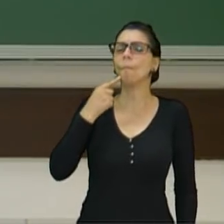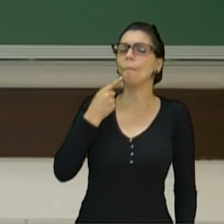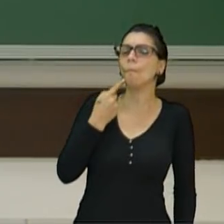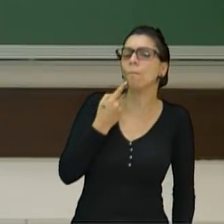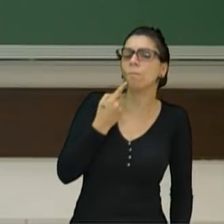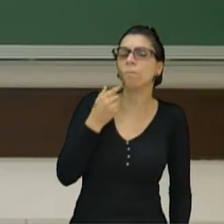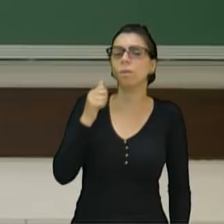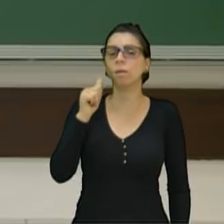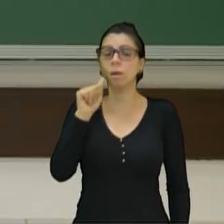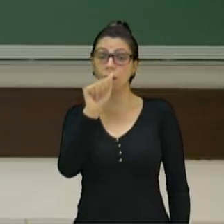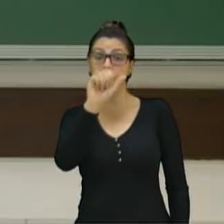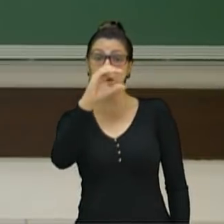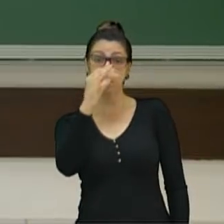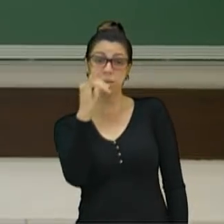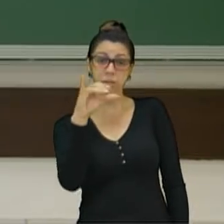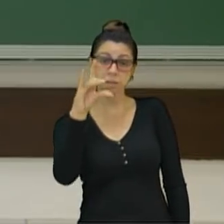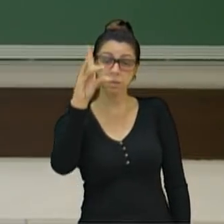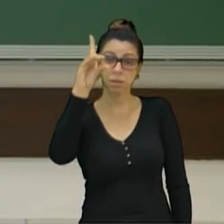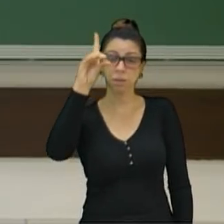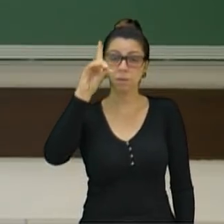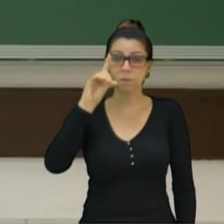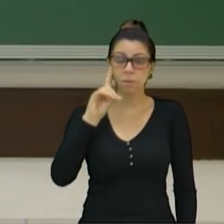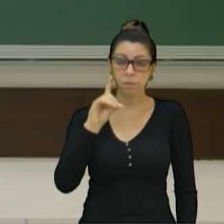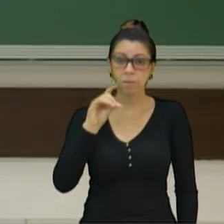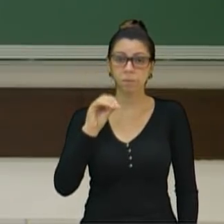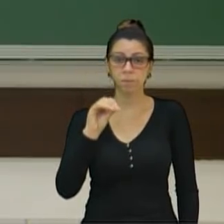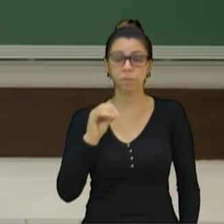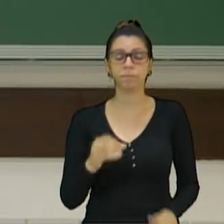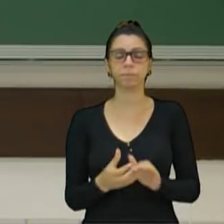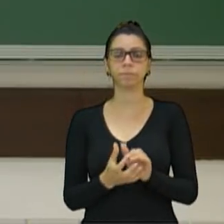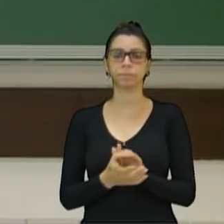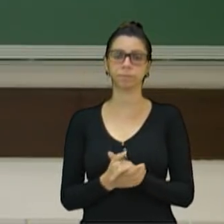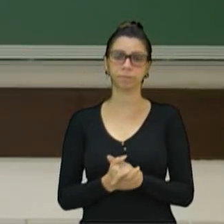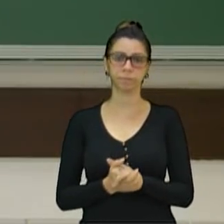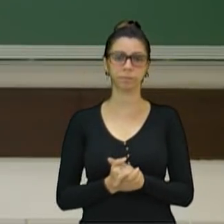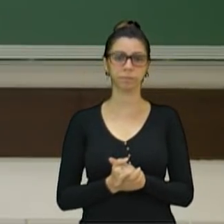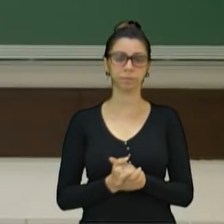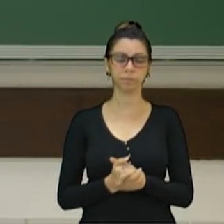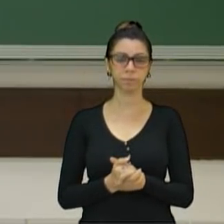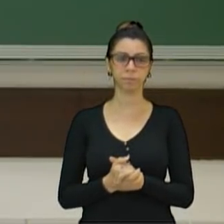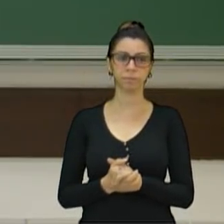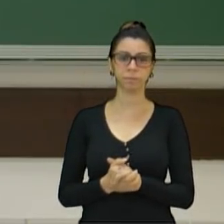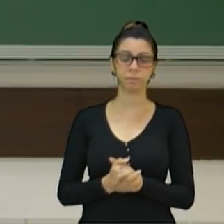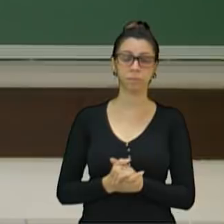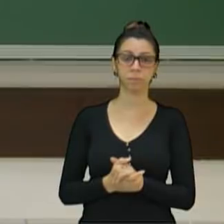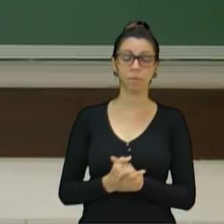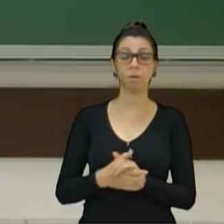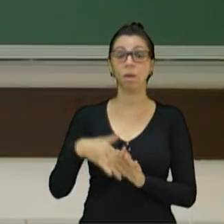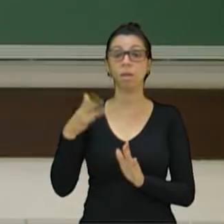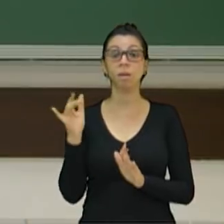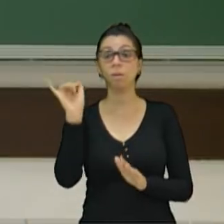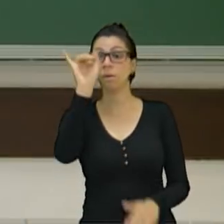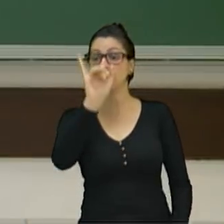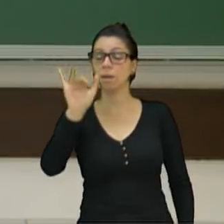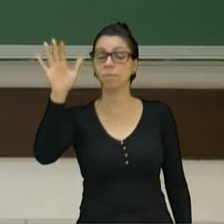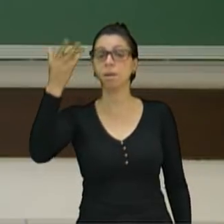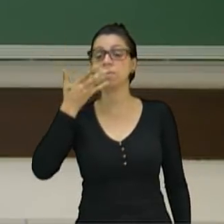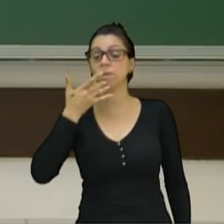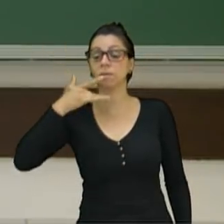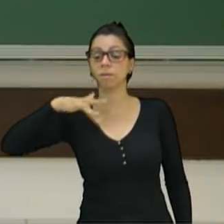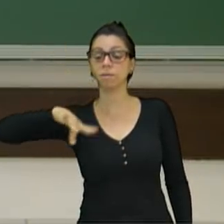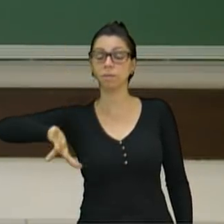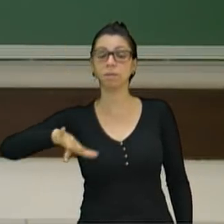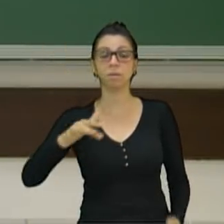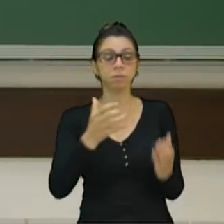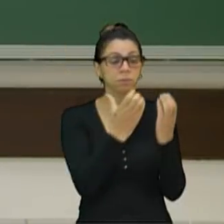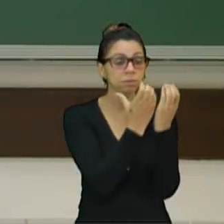né? Um limão eu poderia ter trazido. Então, quando a gente olhou aquela imagem do menininho comendo milho, e eu perguntei quais